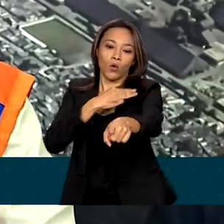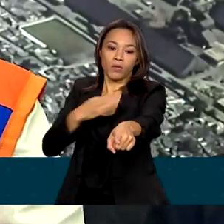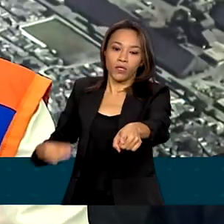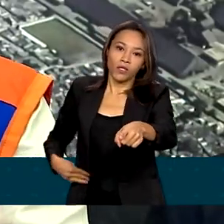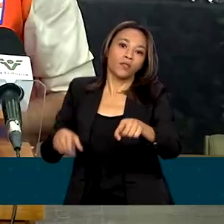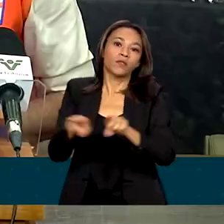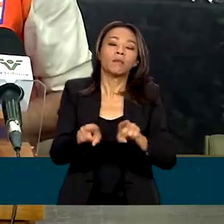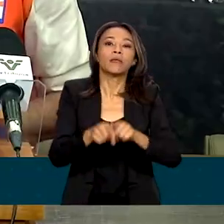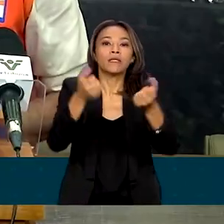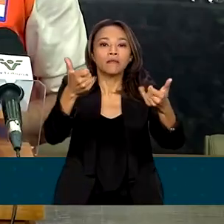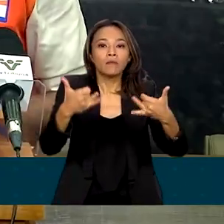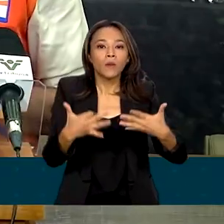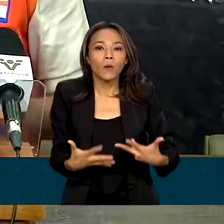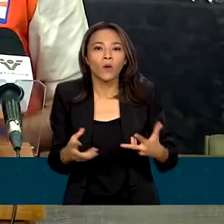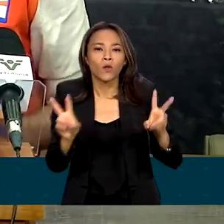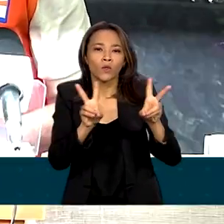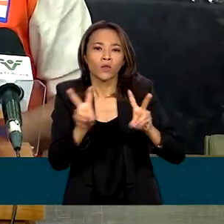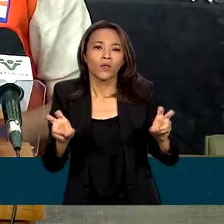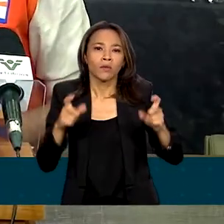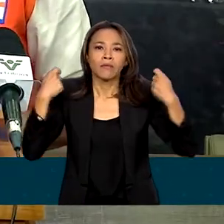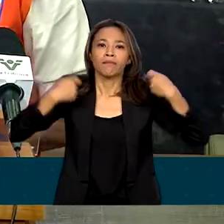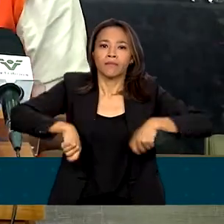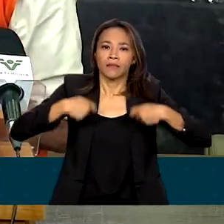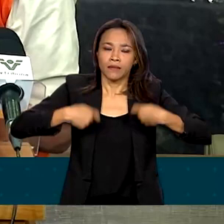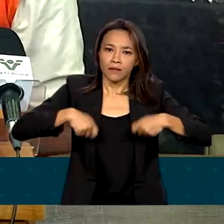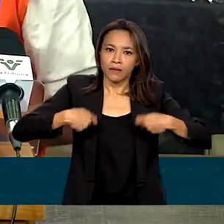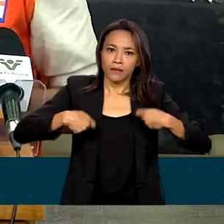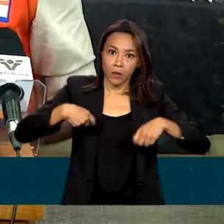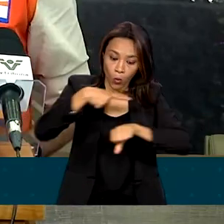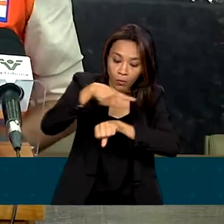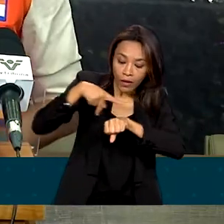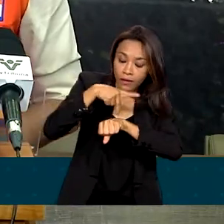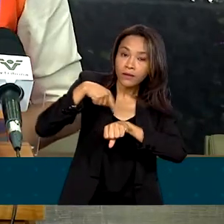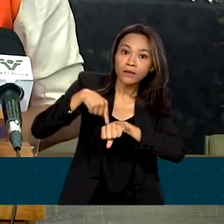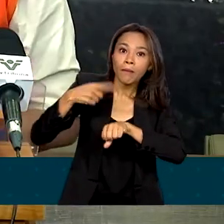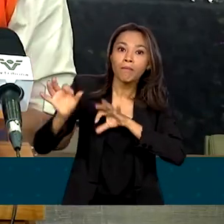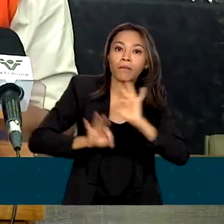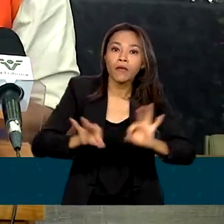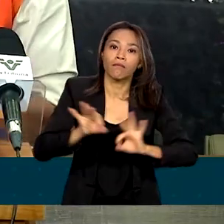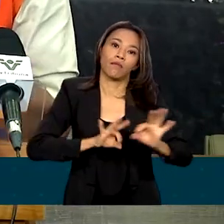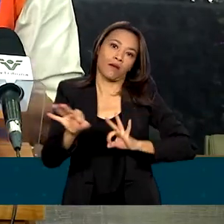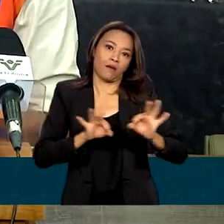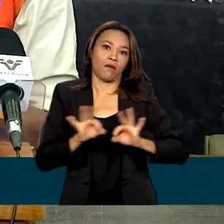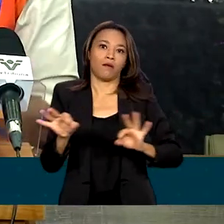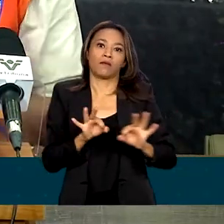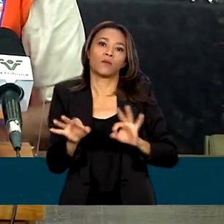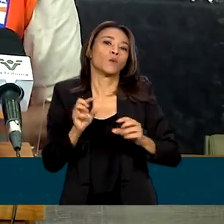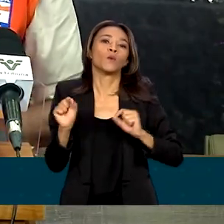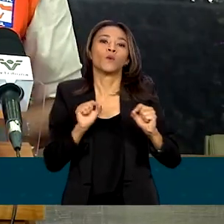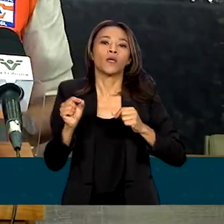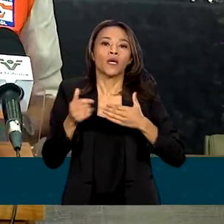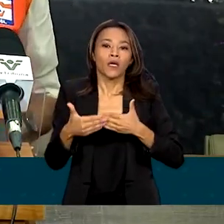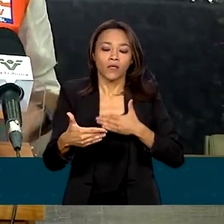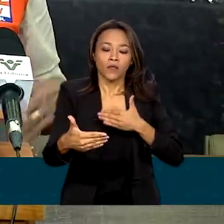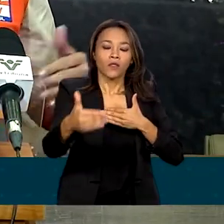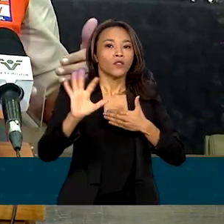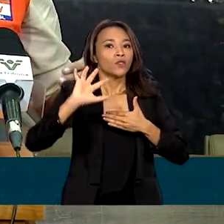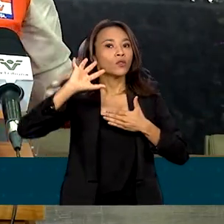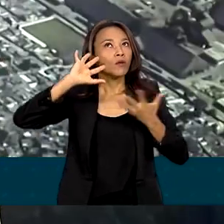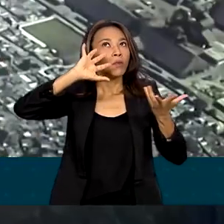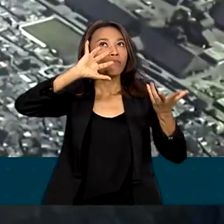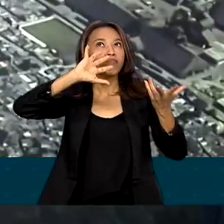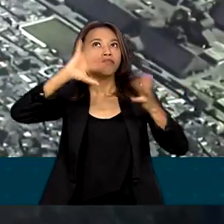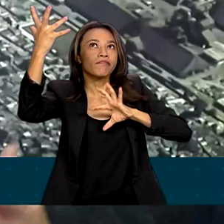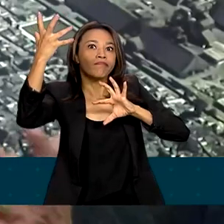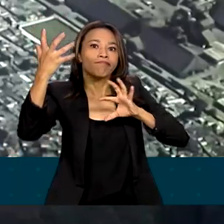enfatizou a necessidade do país estar preparado para as consequências das mudanças climáticas